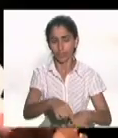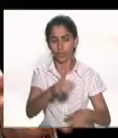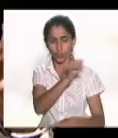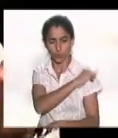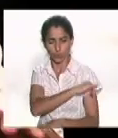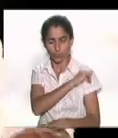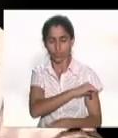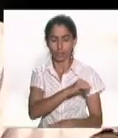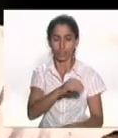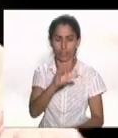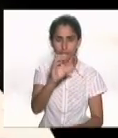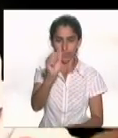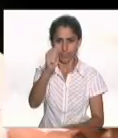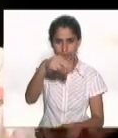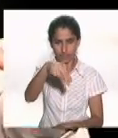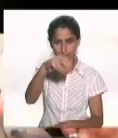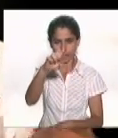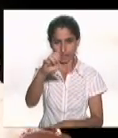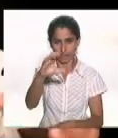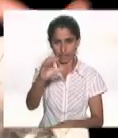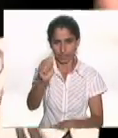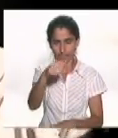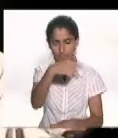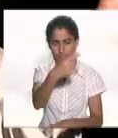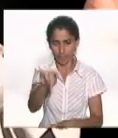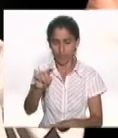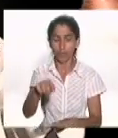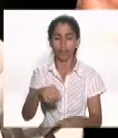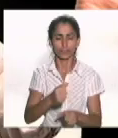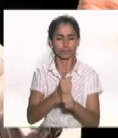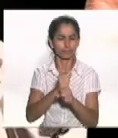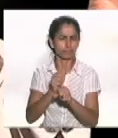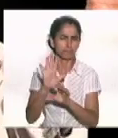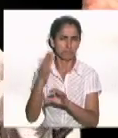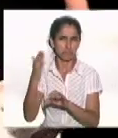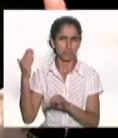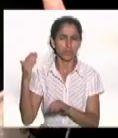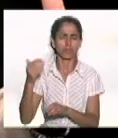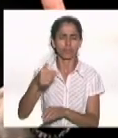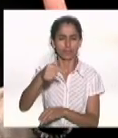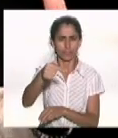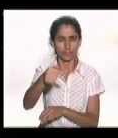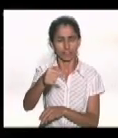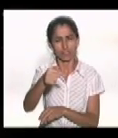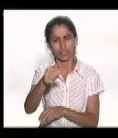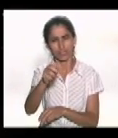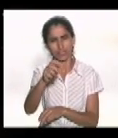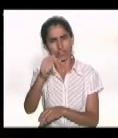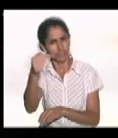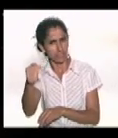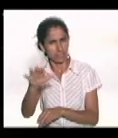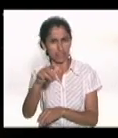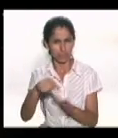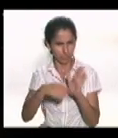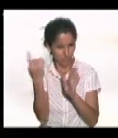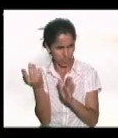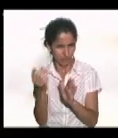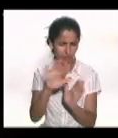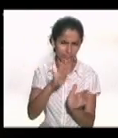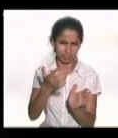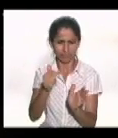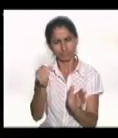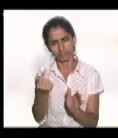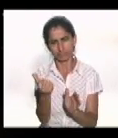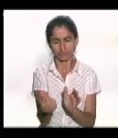Botou para a Zona Sul lá. E aí ele mandou, quando gravei aquele disco em 70 e poucos. 77, né? O primeiro?